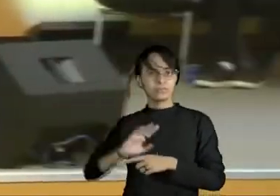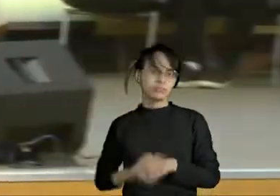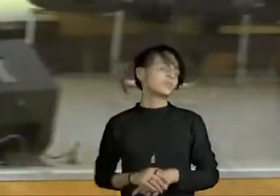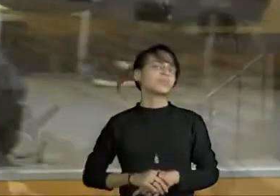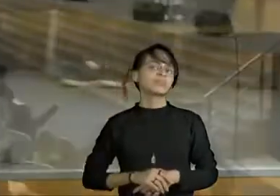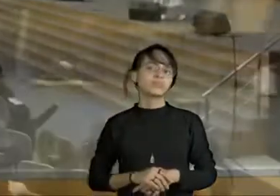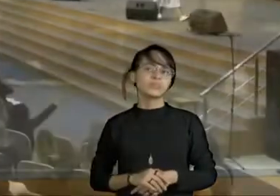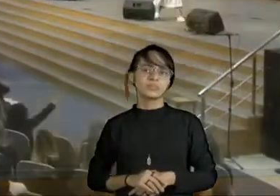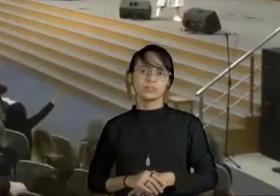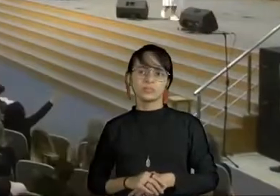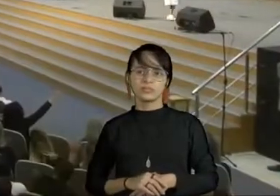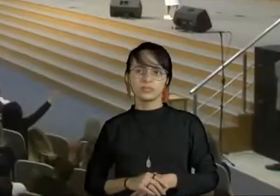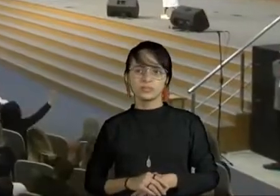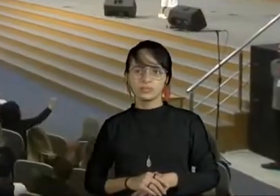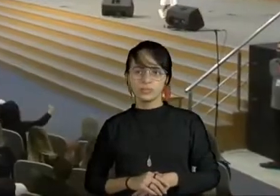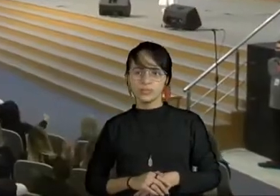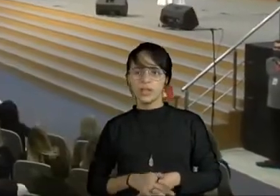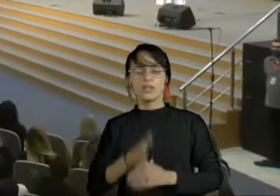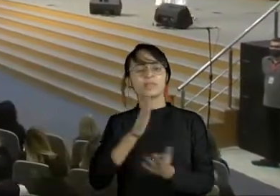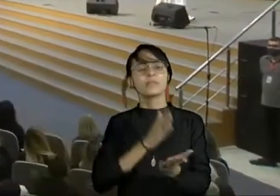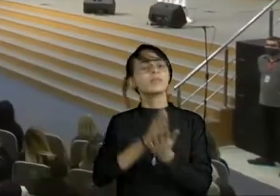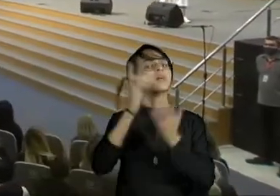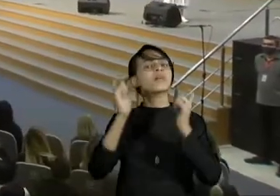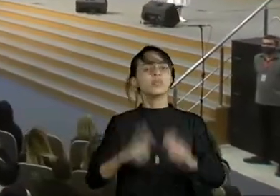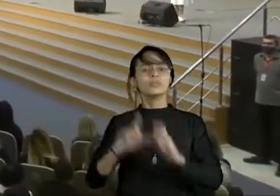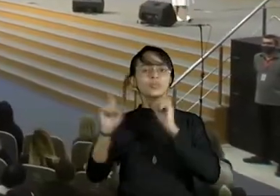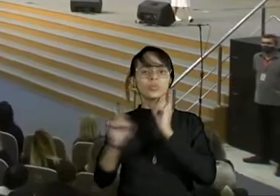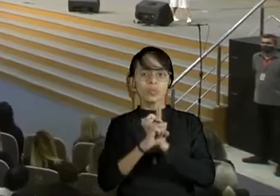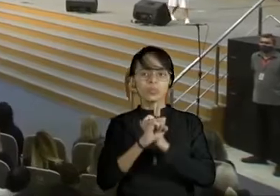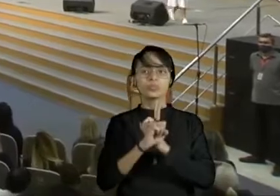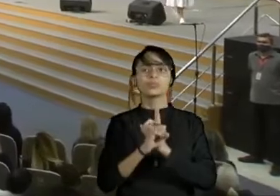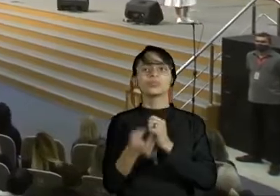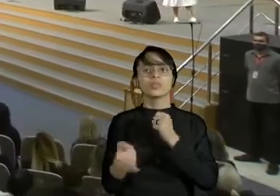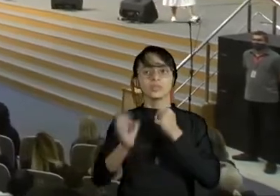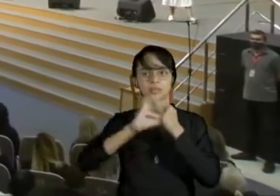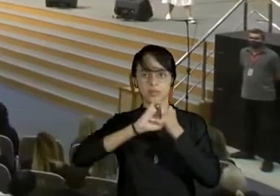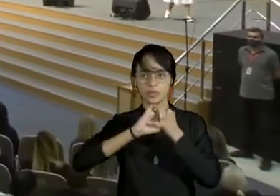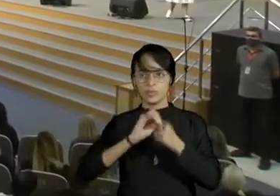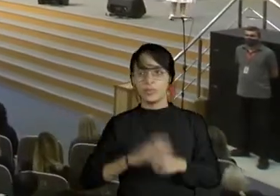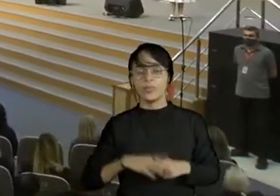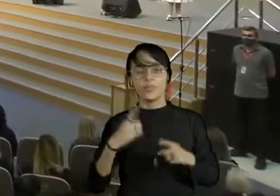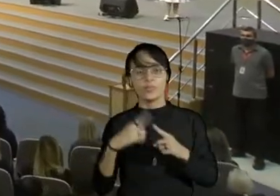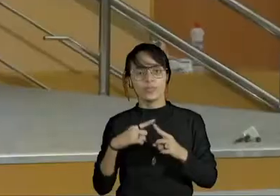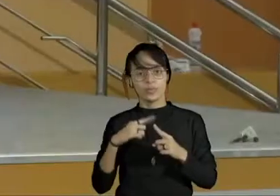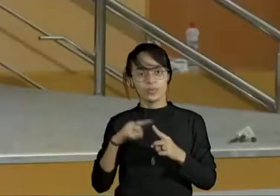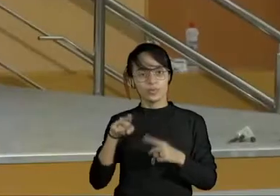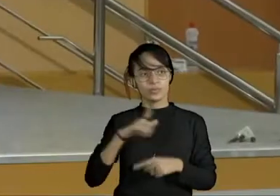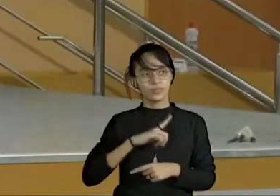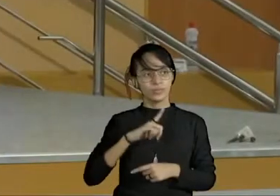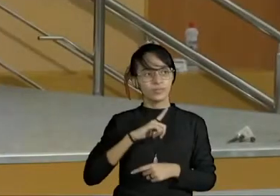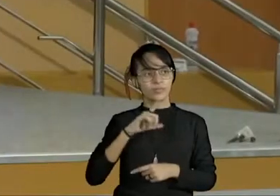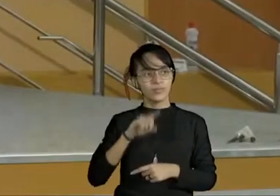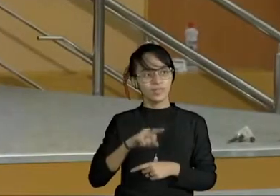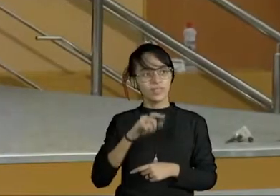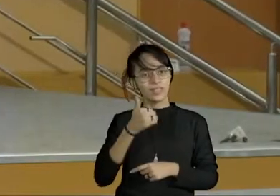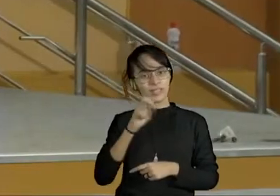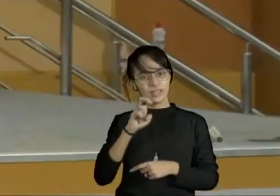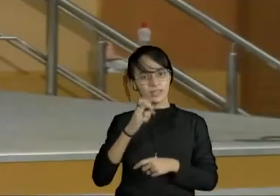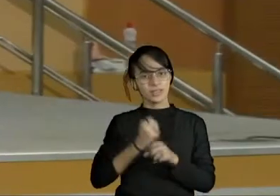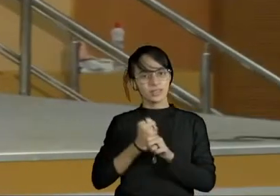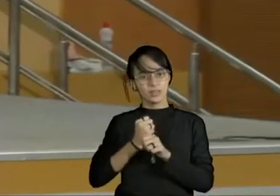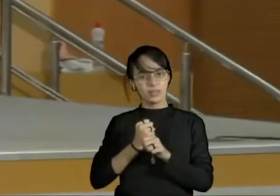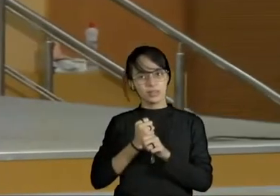dizendo para você ir. E para onde ela vai? Ela vai ao encontro de Eliseu. Porque já tem ali pelo menos 15 anos de amizade e